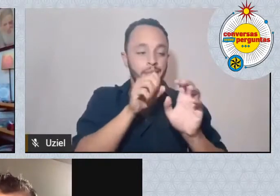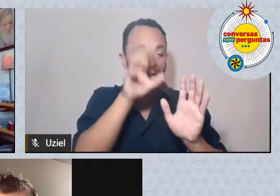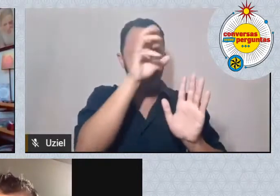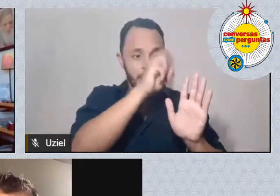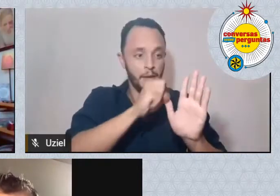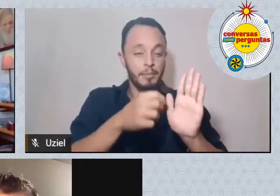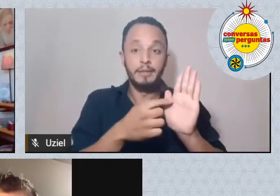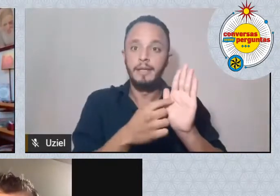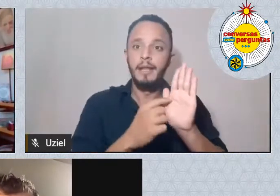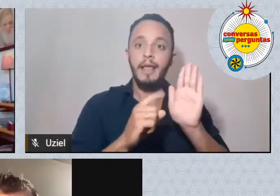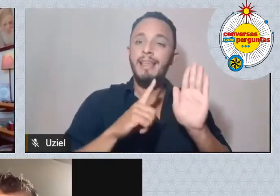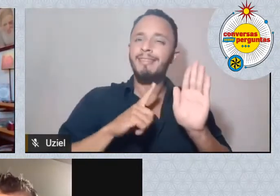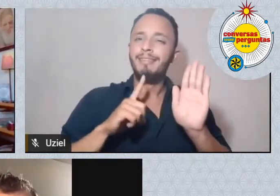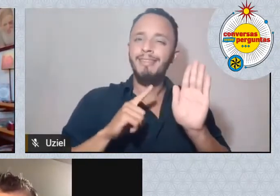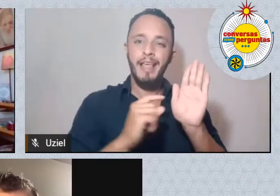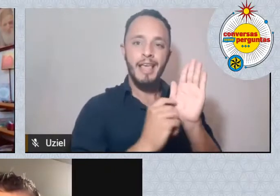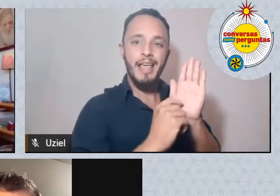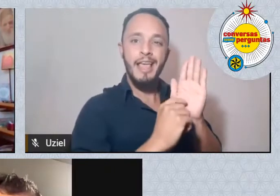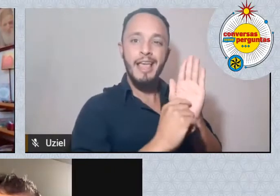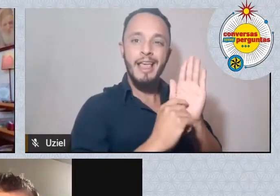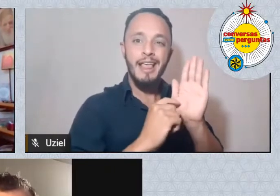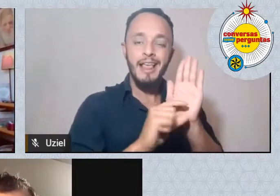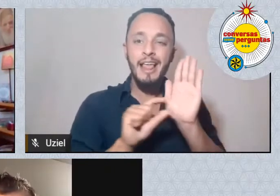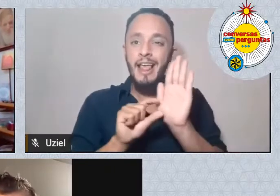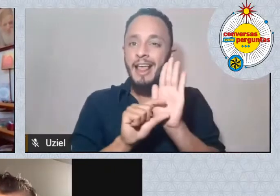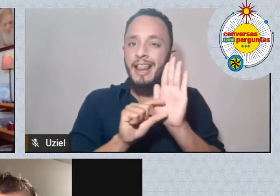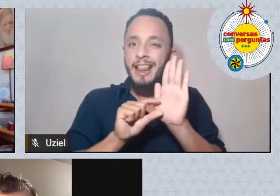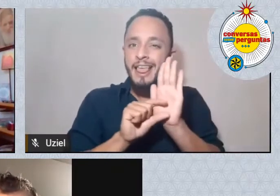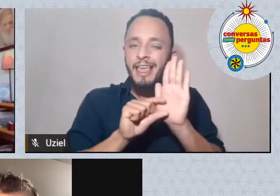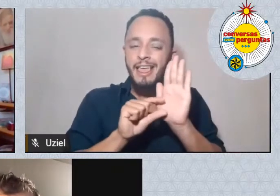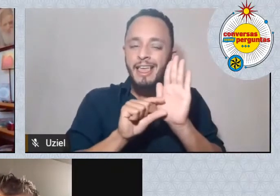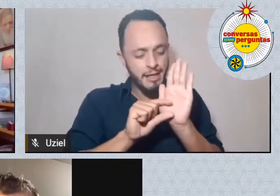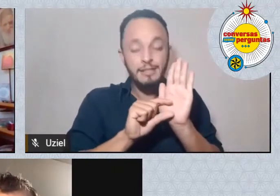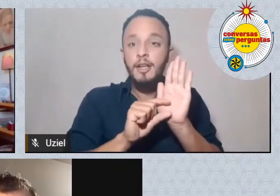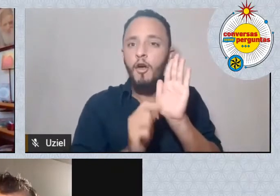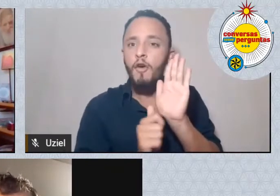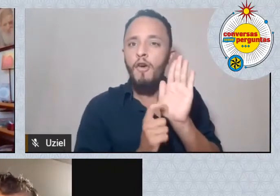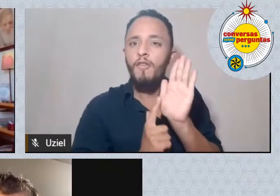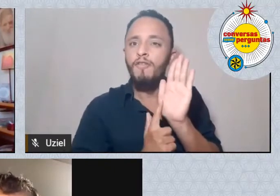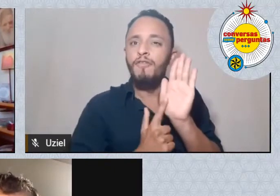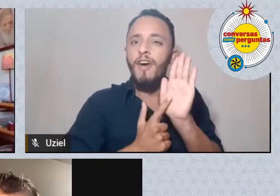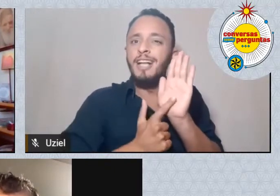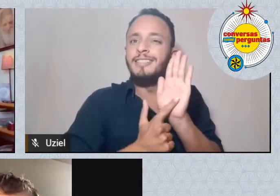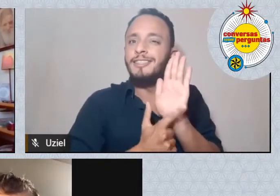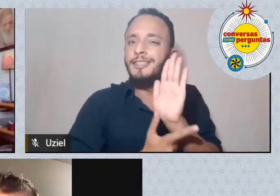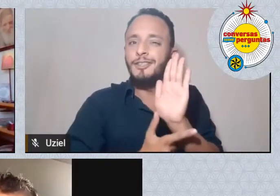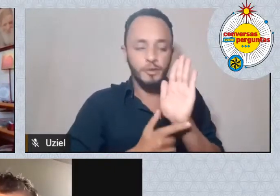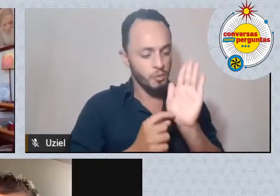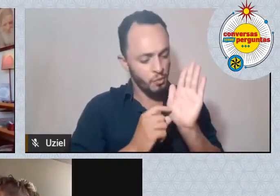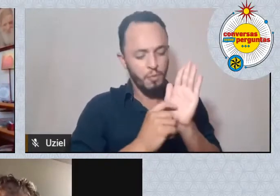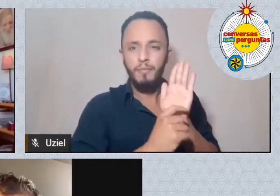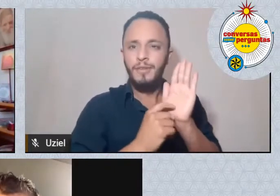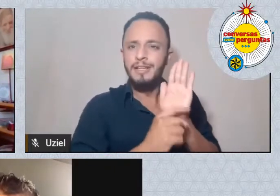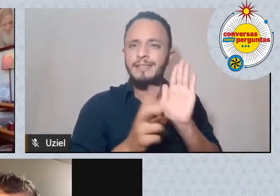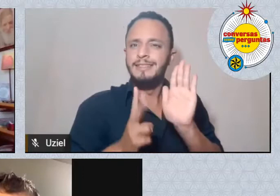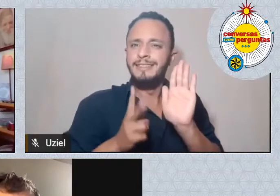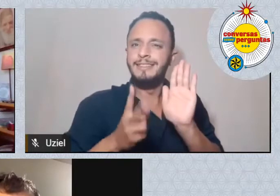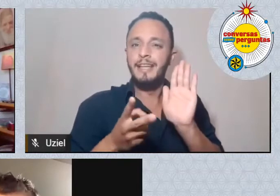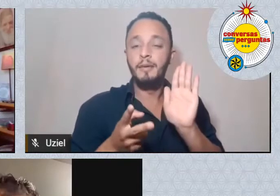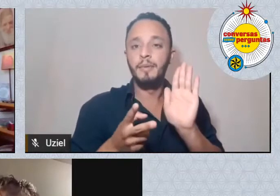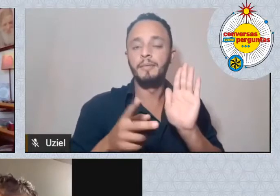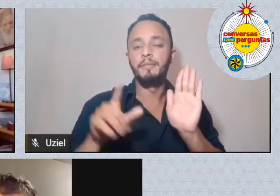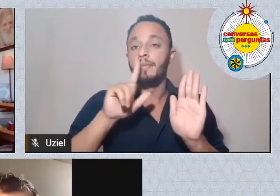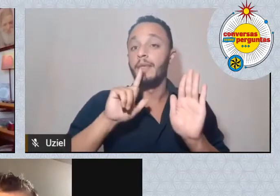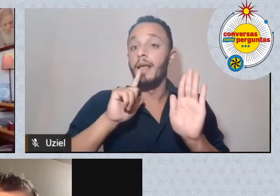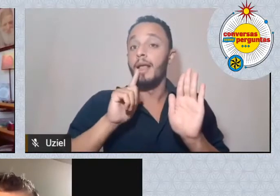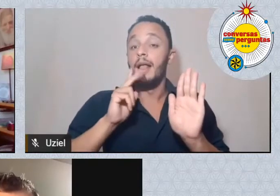e a gente sempre lê o entre como esse espaço do vazio, como o hiato, né? O Lacan tem um poema que eu